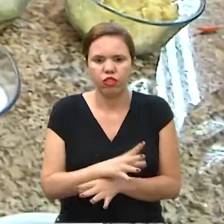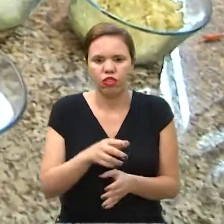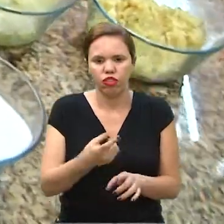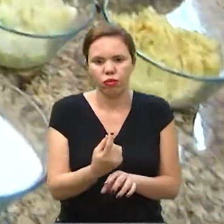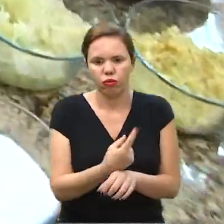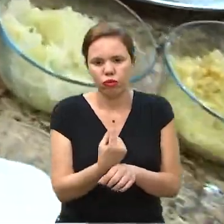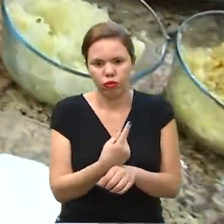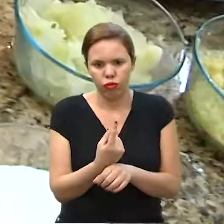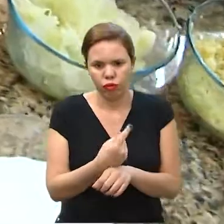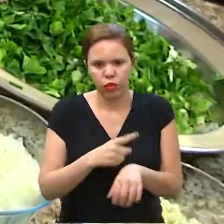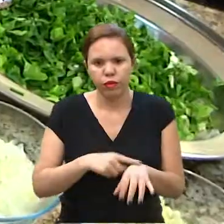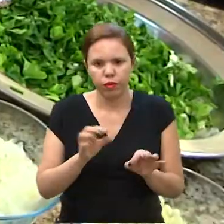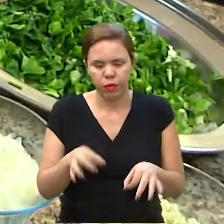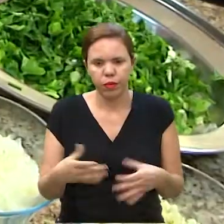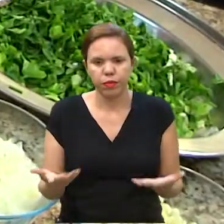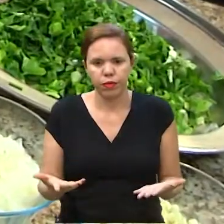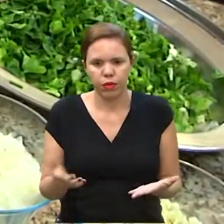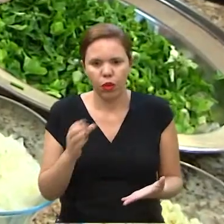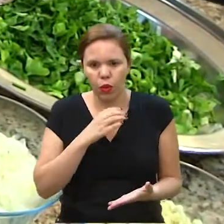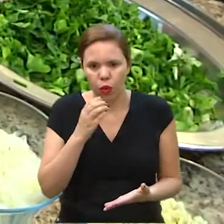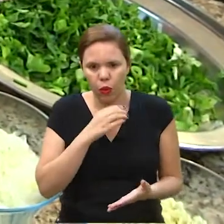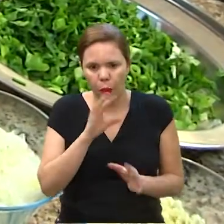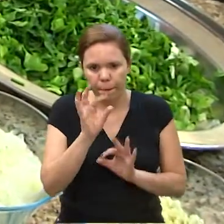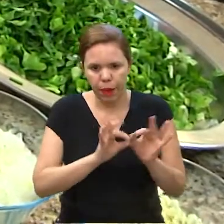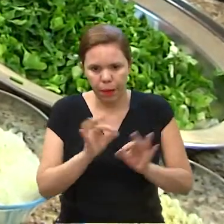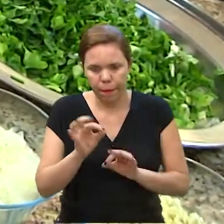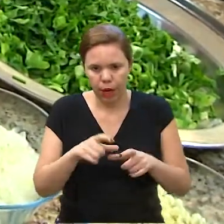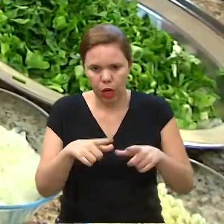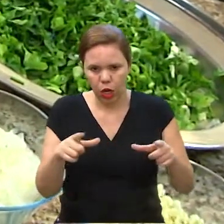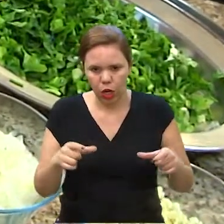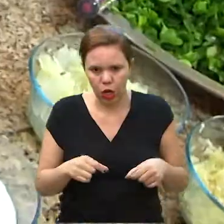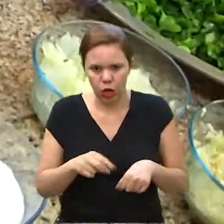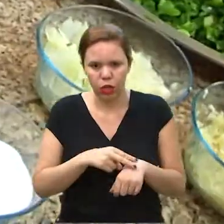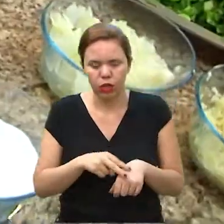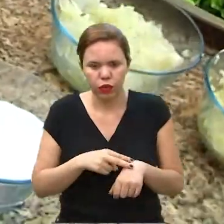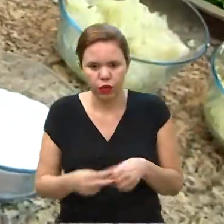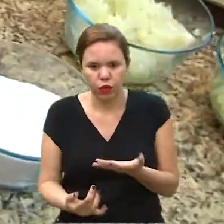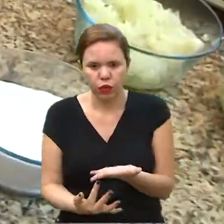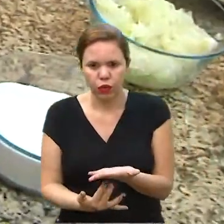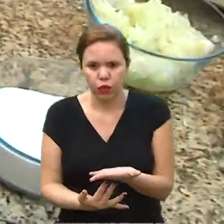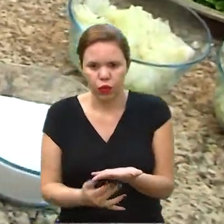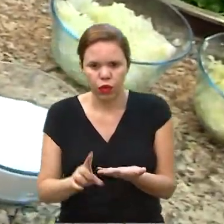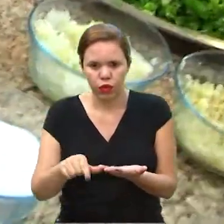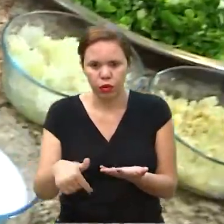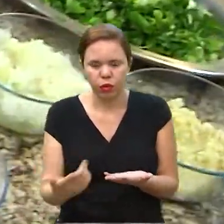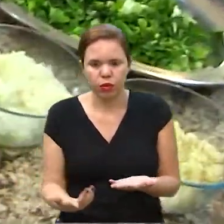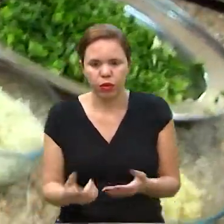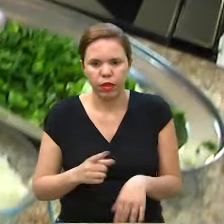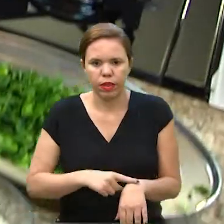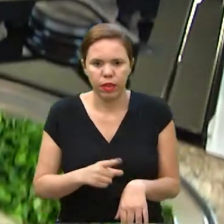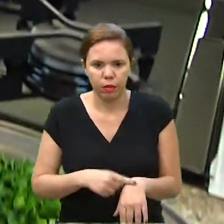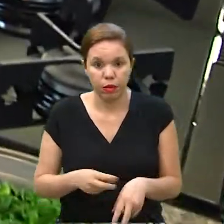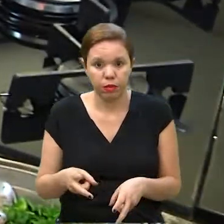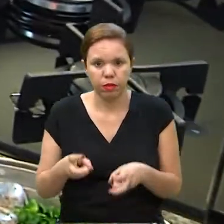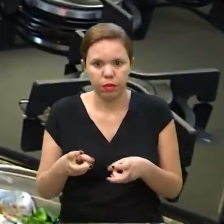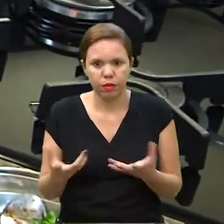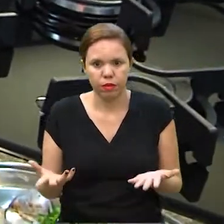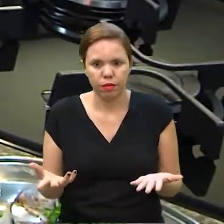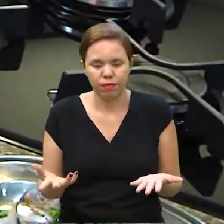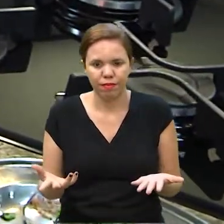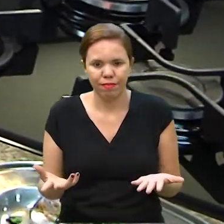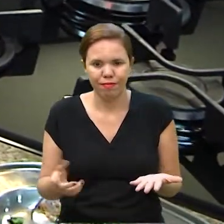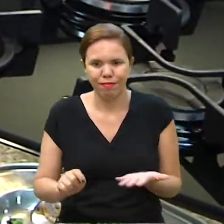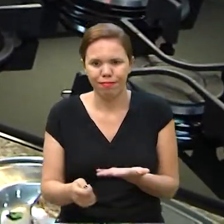e estavam no ponto. Ela correu com o preparo e logo colocou no forno. Só depois de algum tempo percebeu que